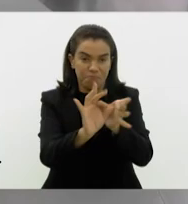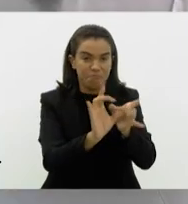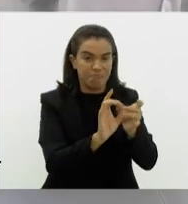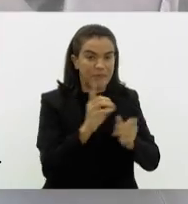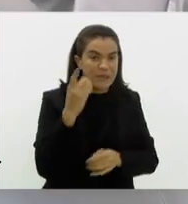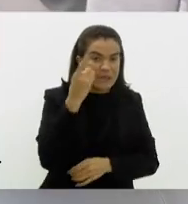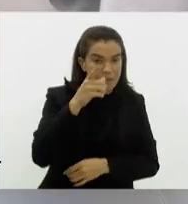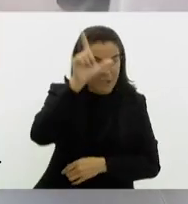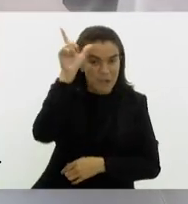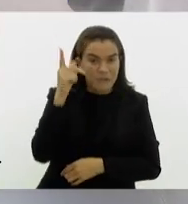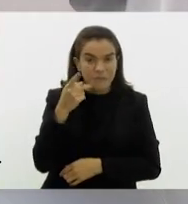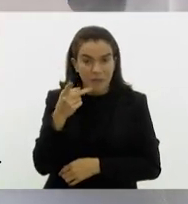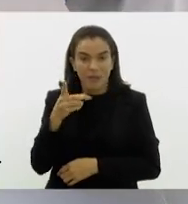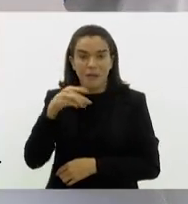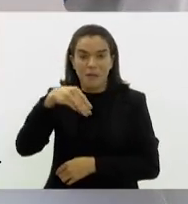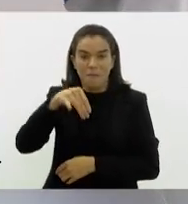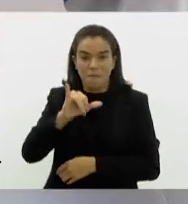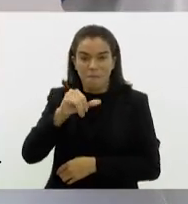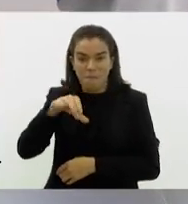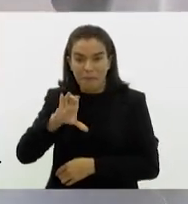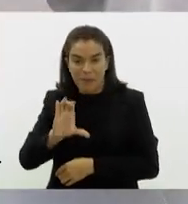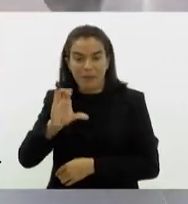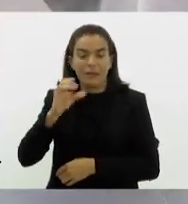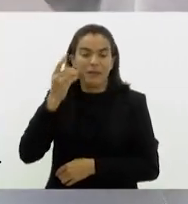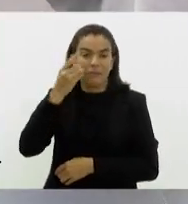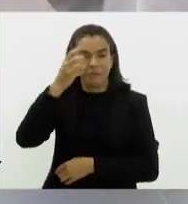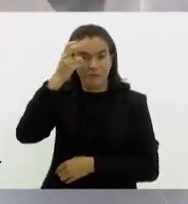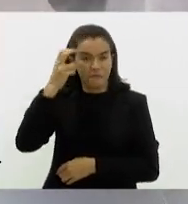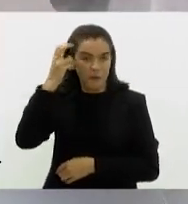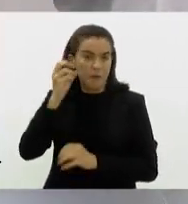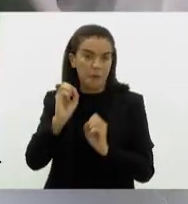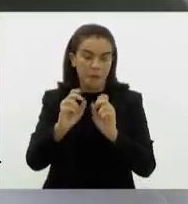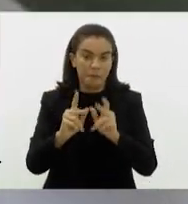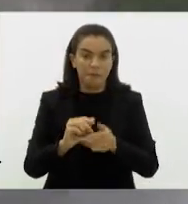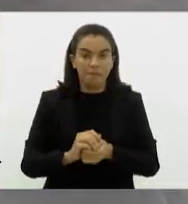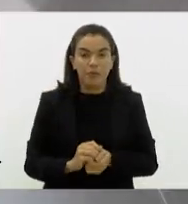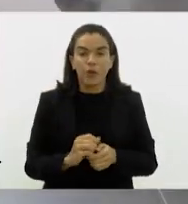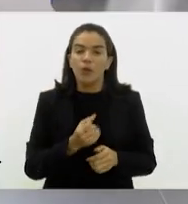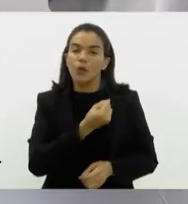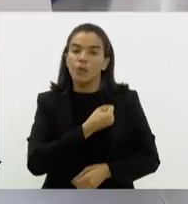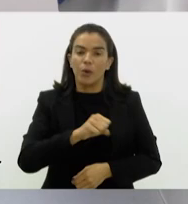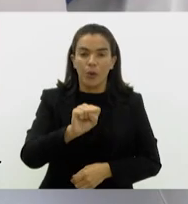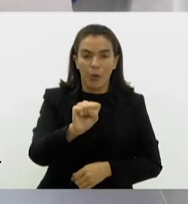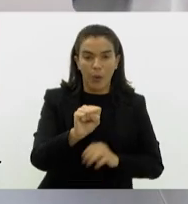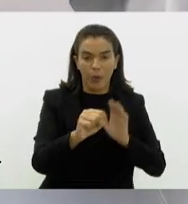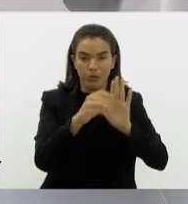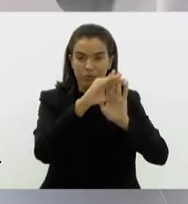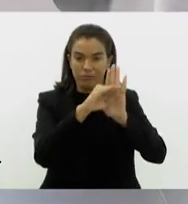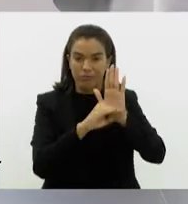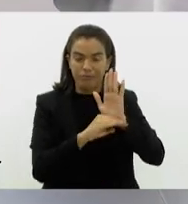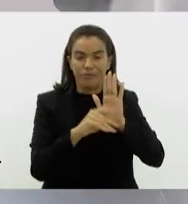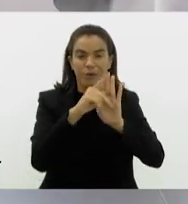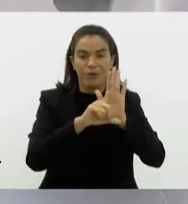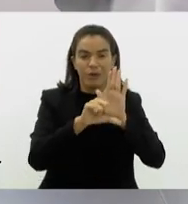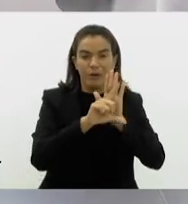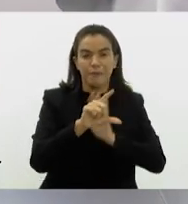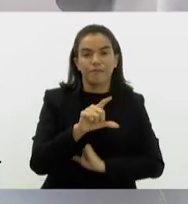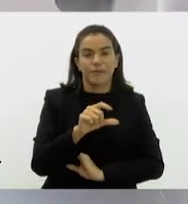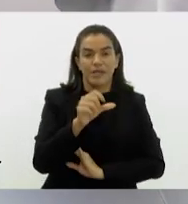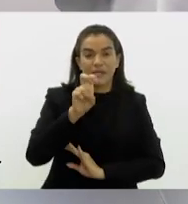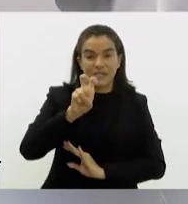deputado Luiz Paulo, deputado Mink e deputada Verônica. Item 8 da pauta. Projeto de lei